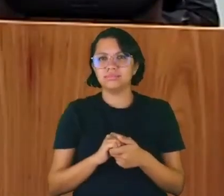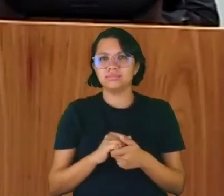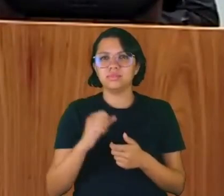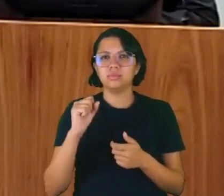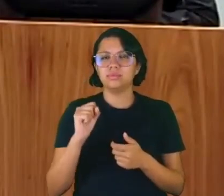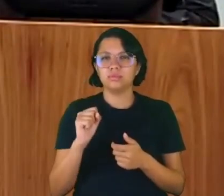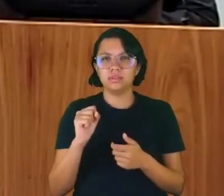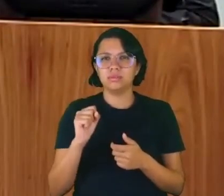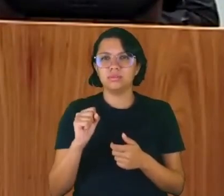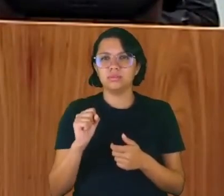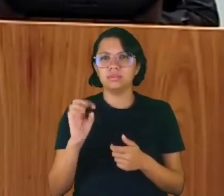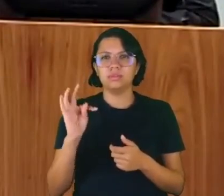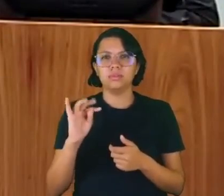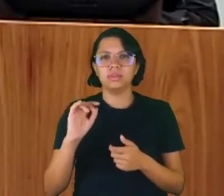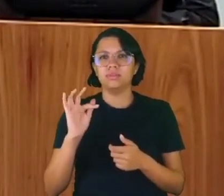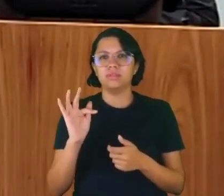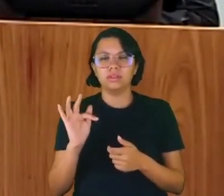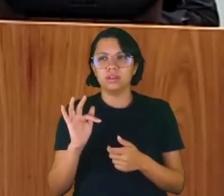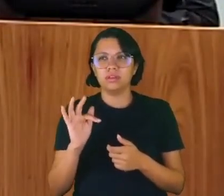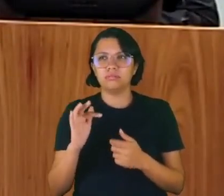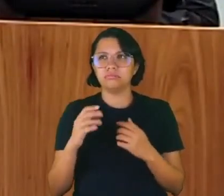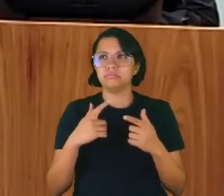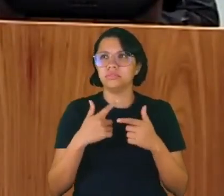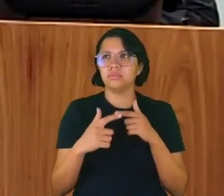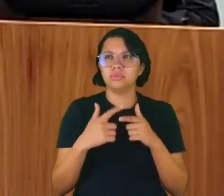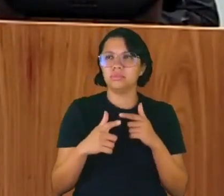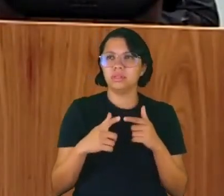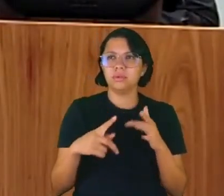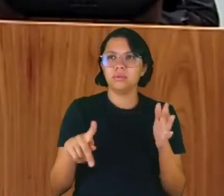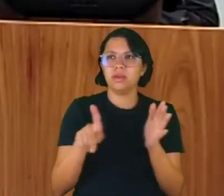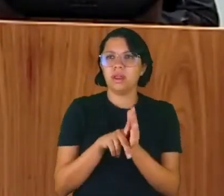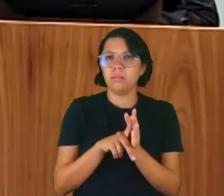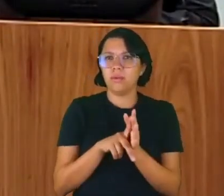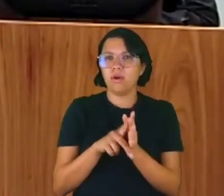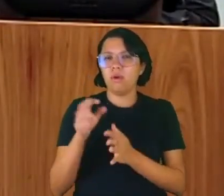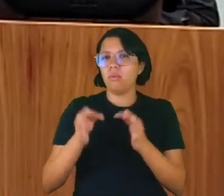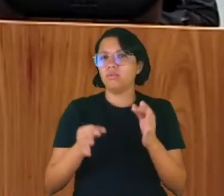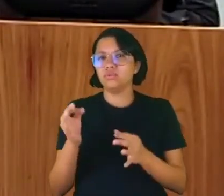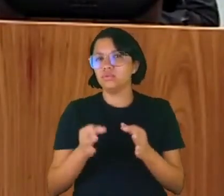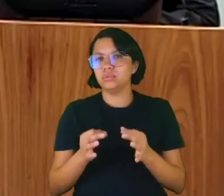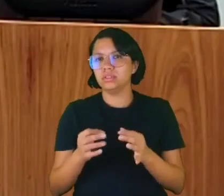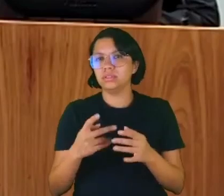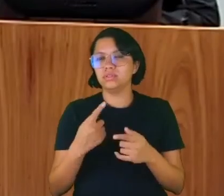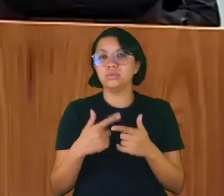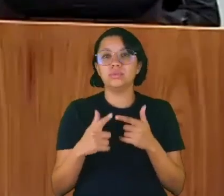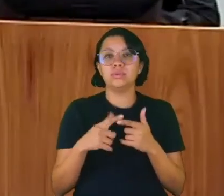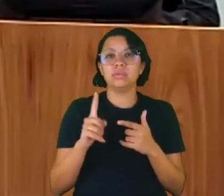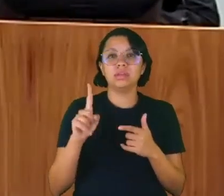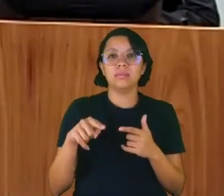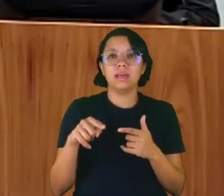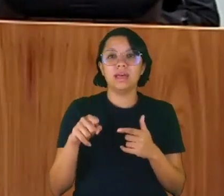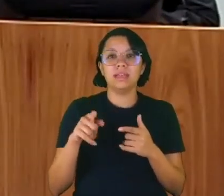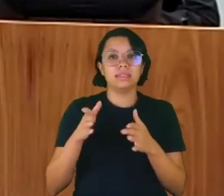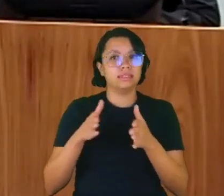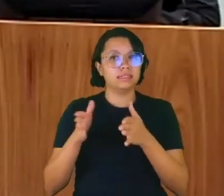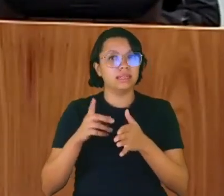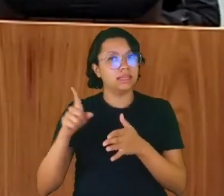Tribunal Federal? O problema não estava propriamente no juiz, o problema era, naquela